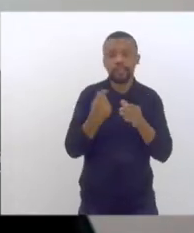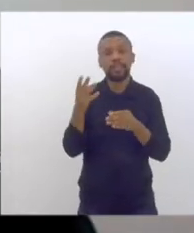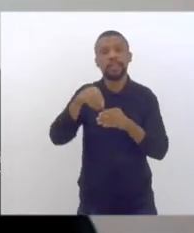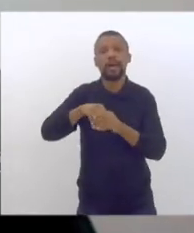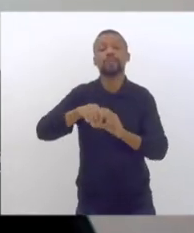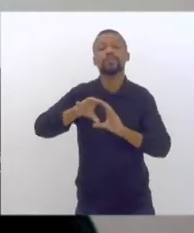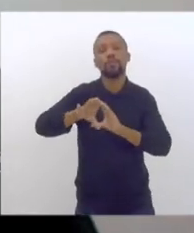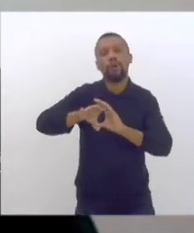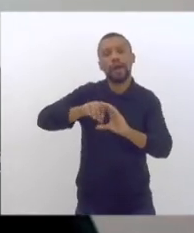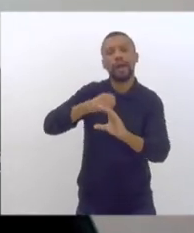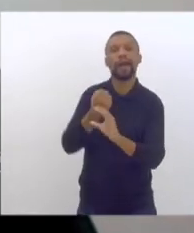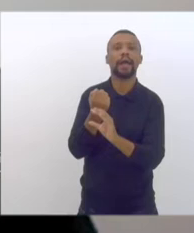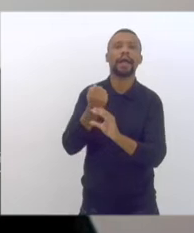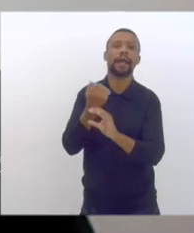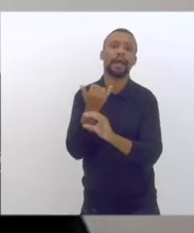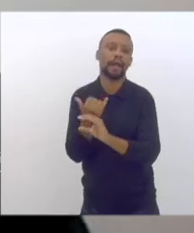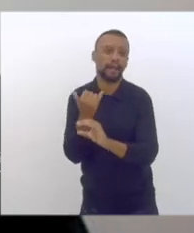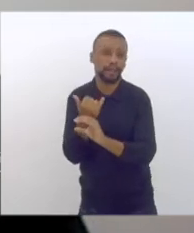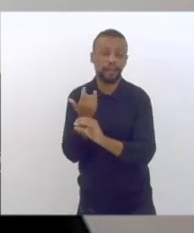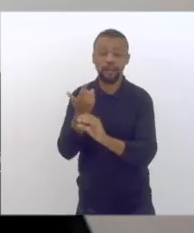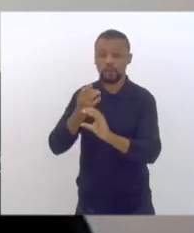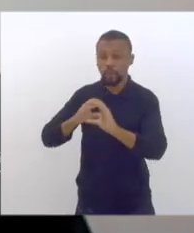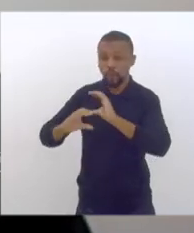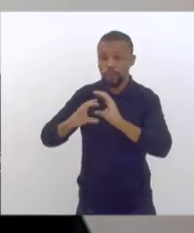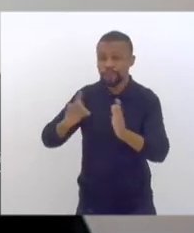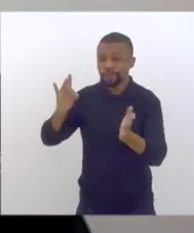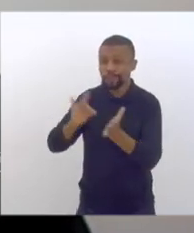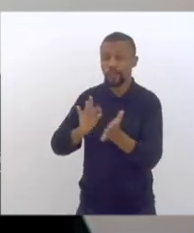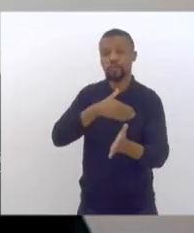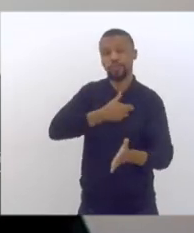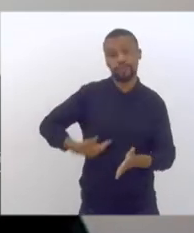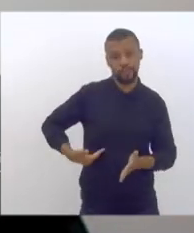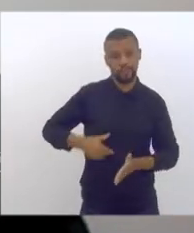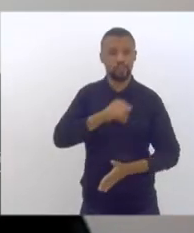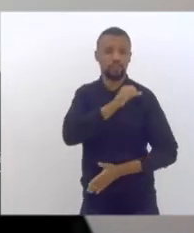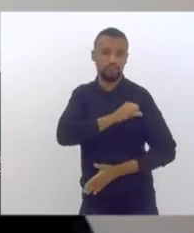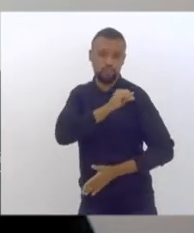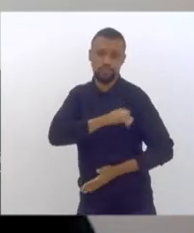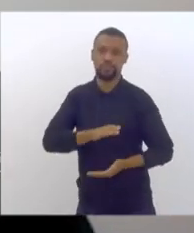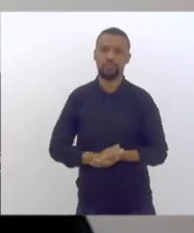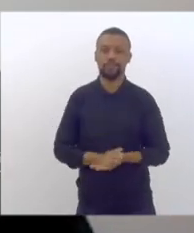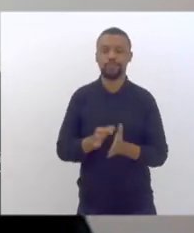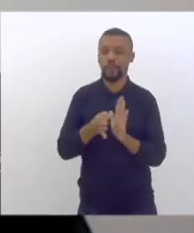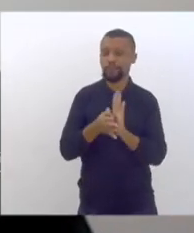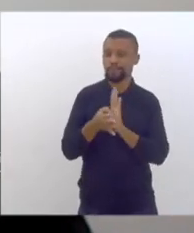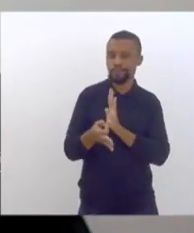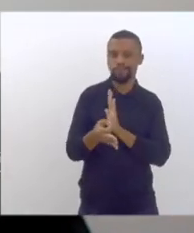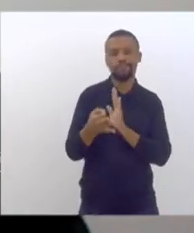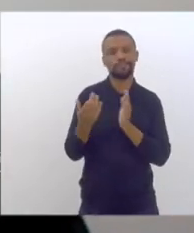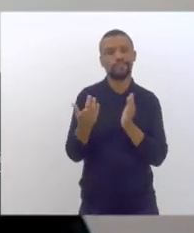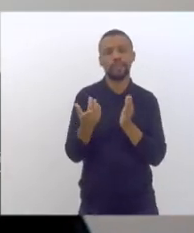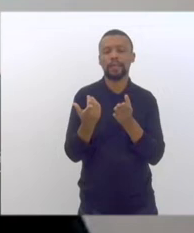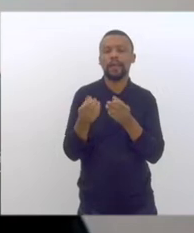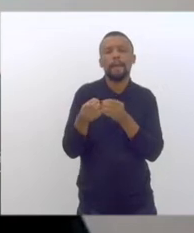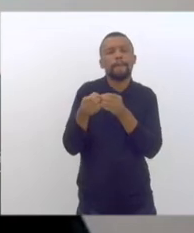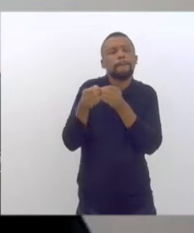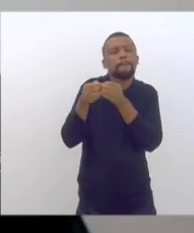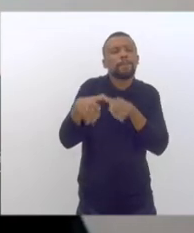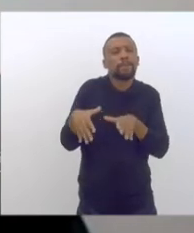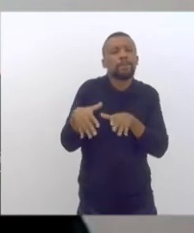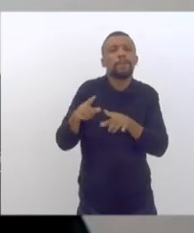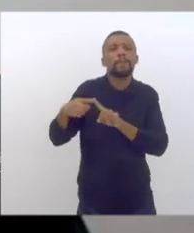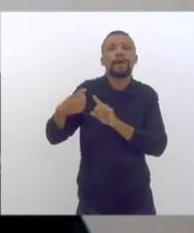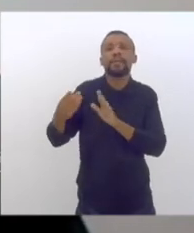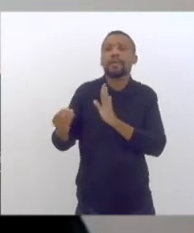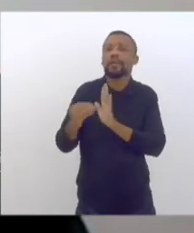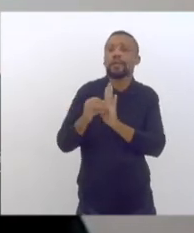canais oficiais de comunicação do Governo do Estado o parecer sugerido é pela prejudicar habilidade em